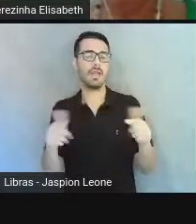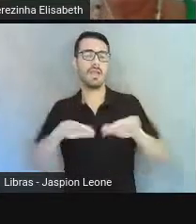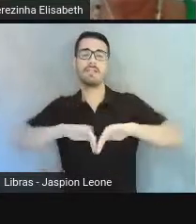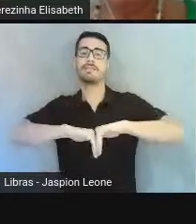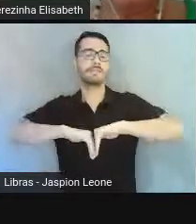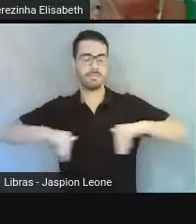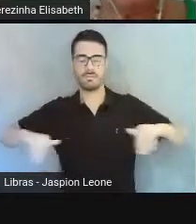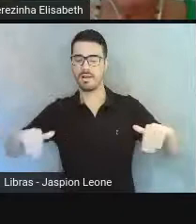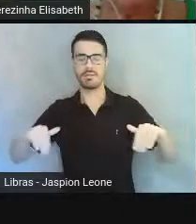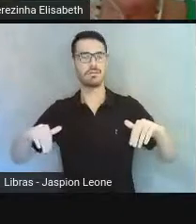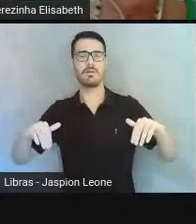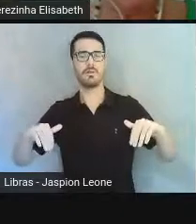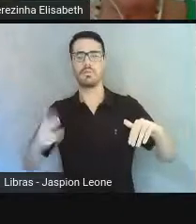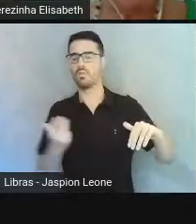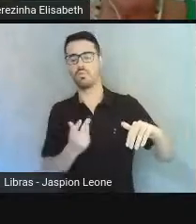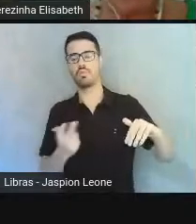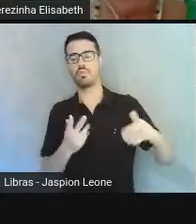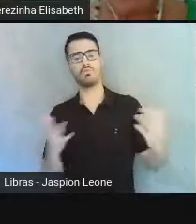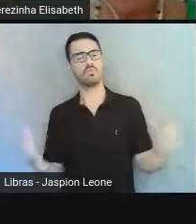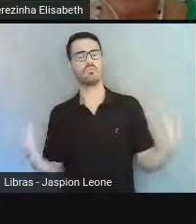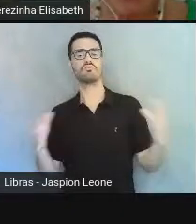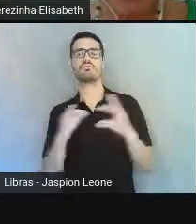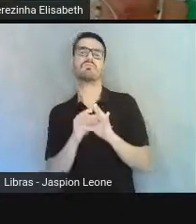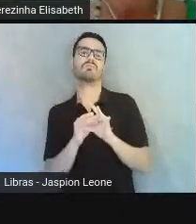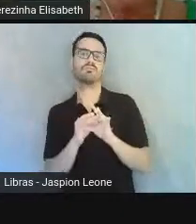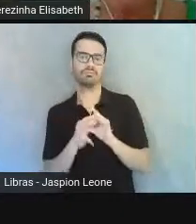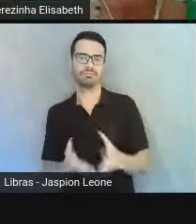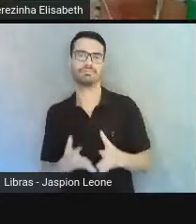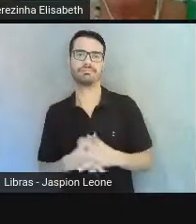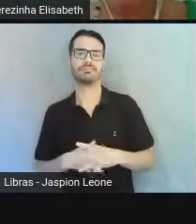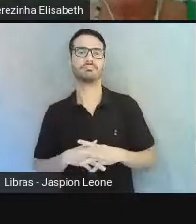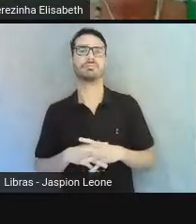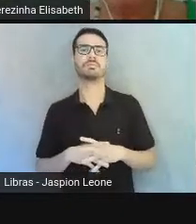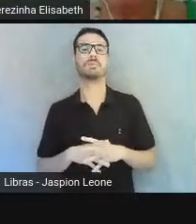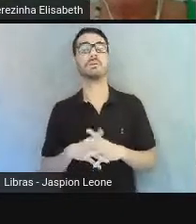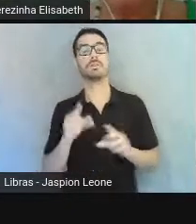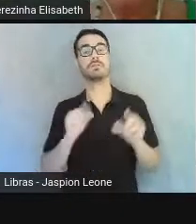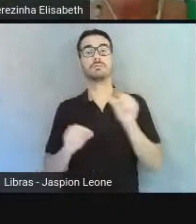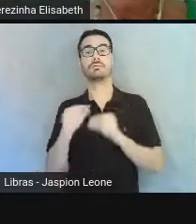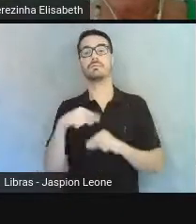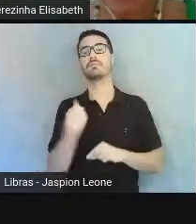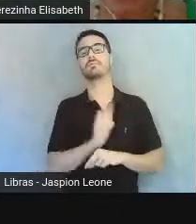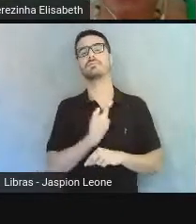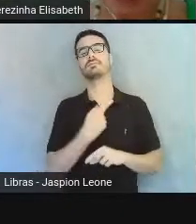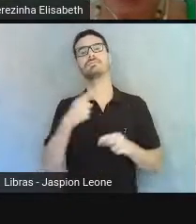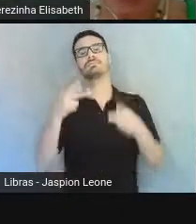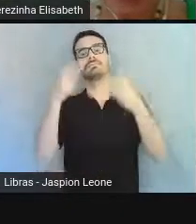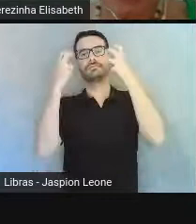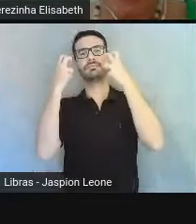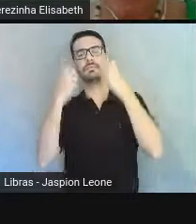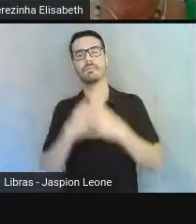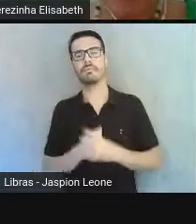falsa, e o que a gente percebe é que